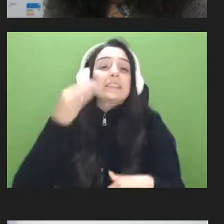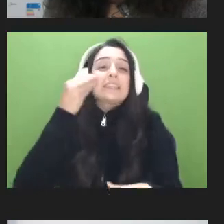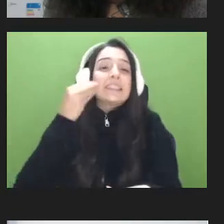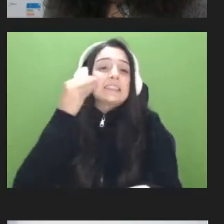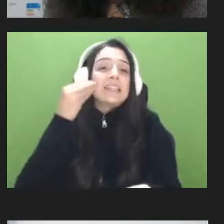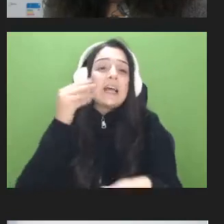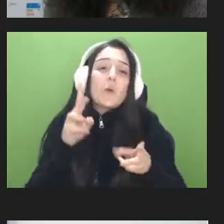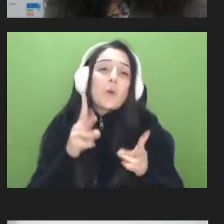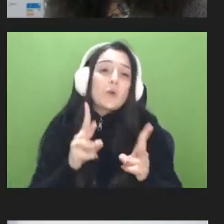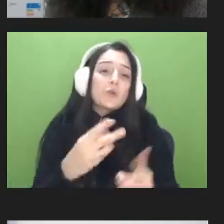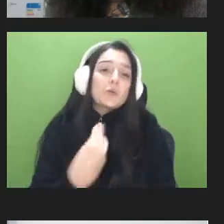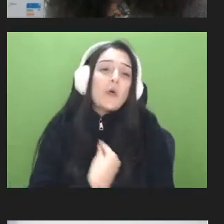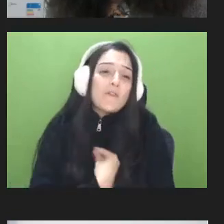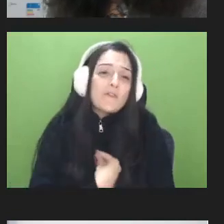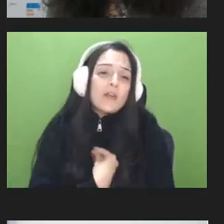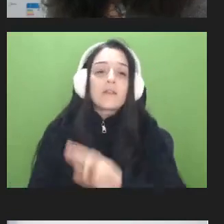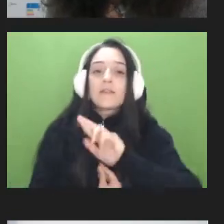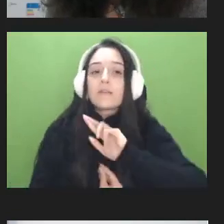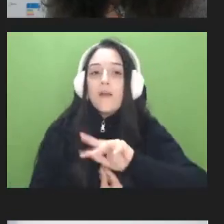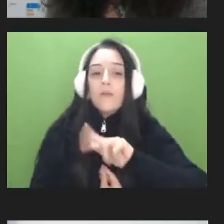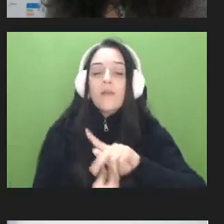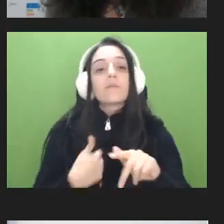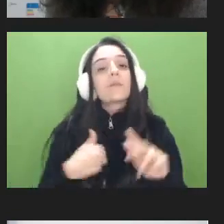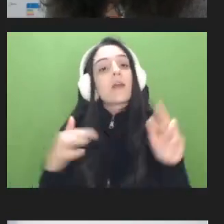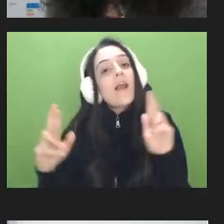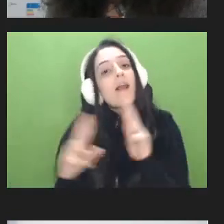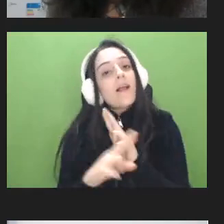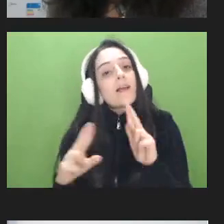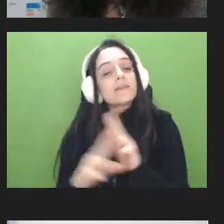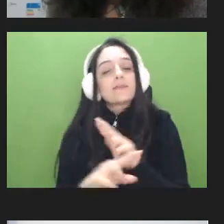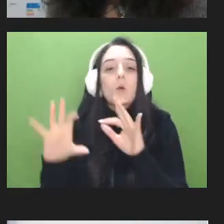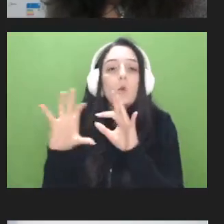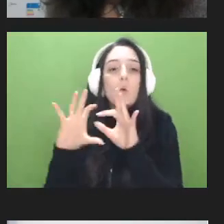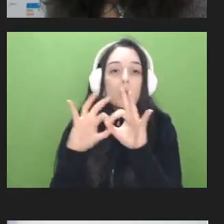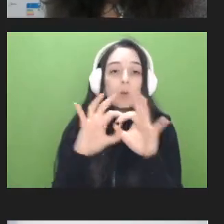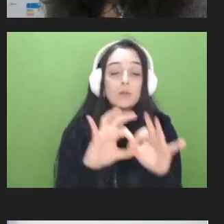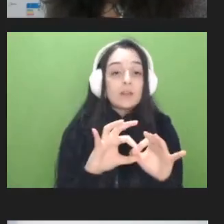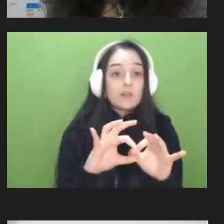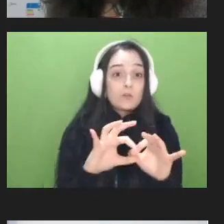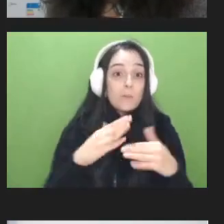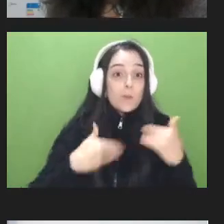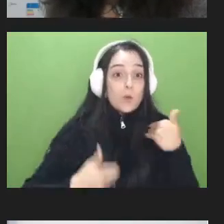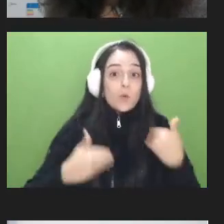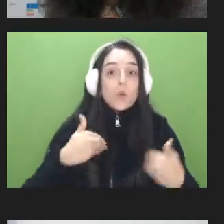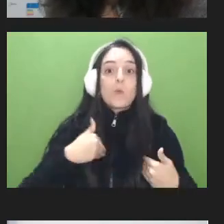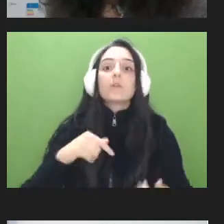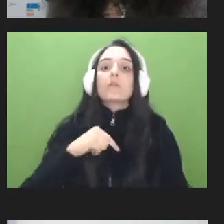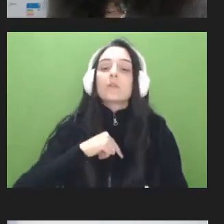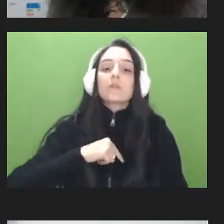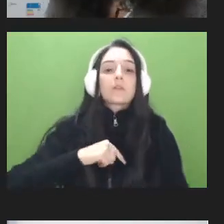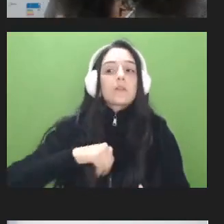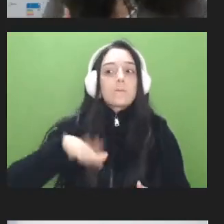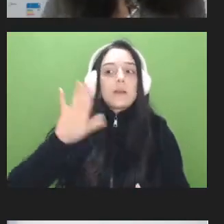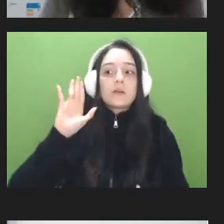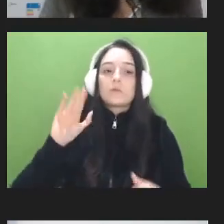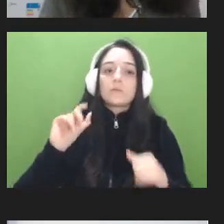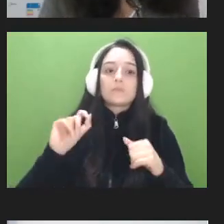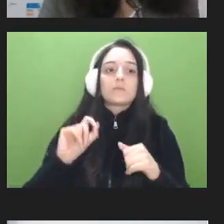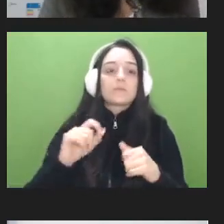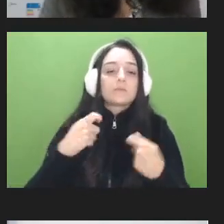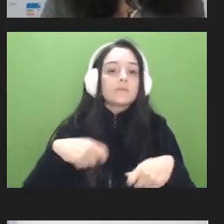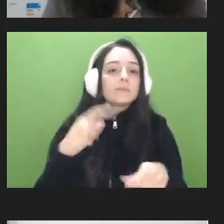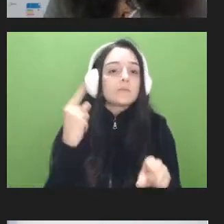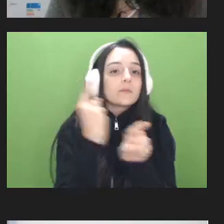precisa, dentro dessa relação com o contexto, vai muito mais além. Então, a gente precisa desses bons encontros com